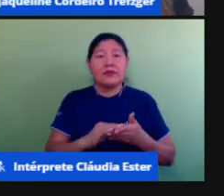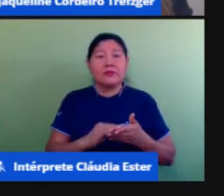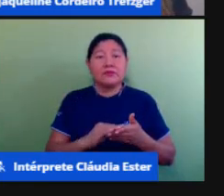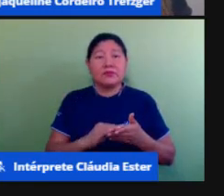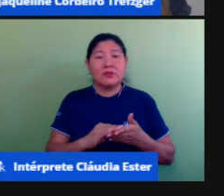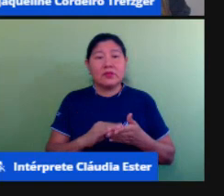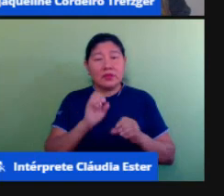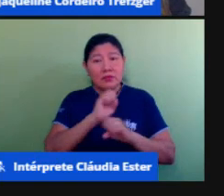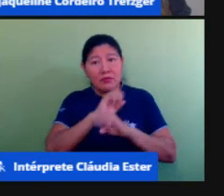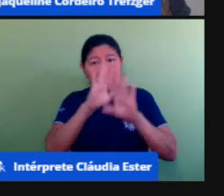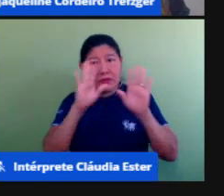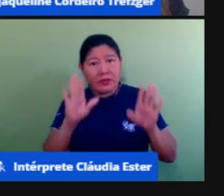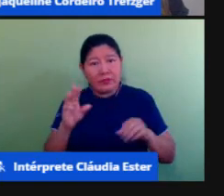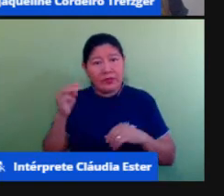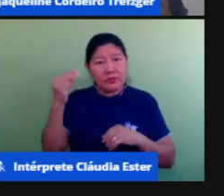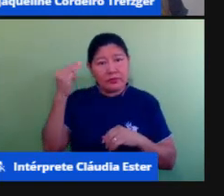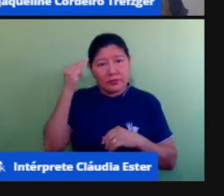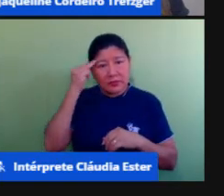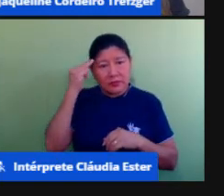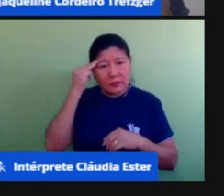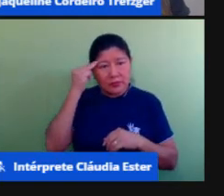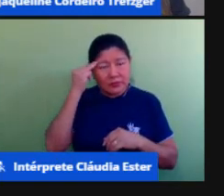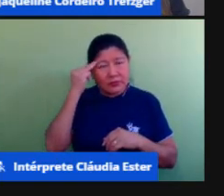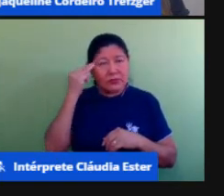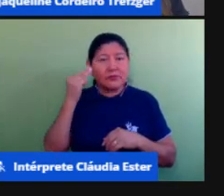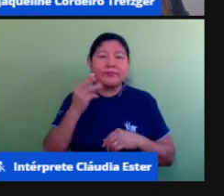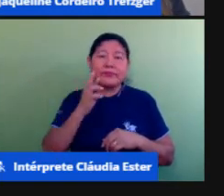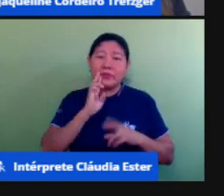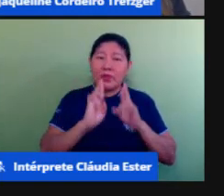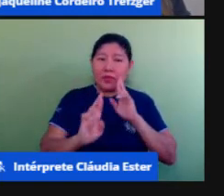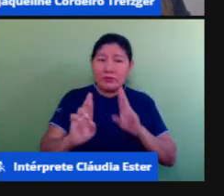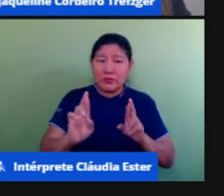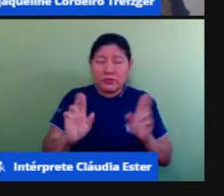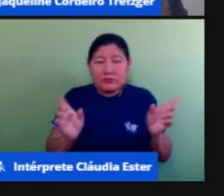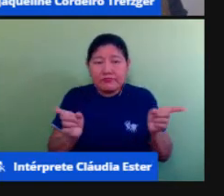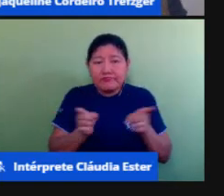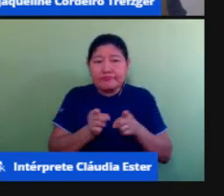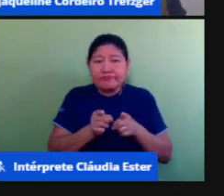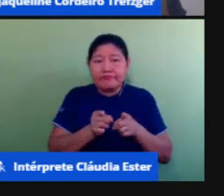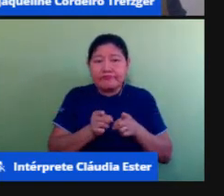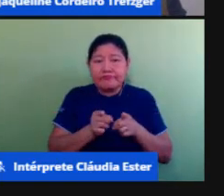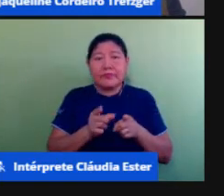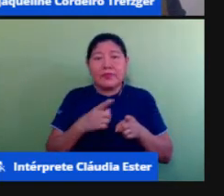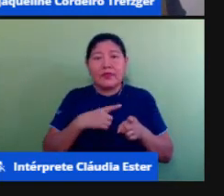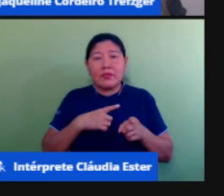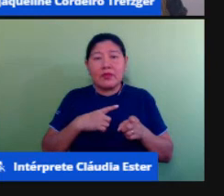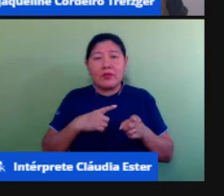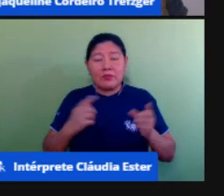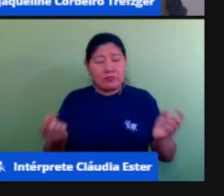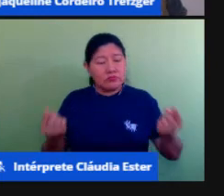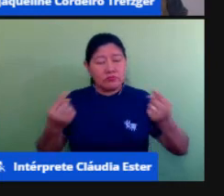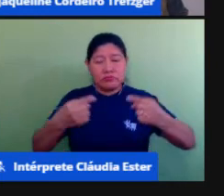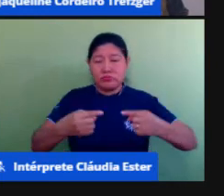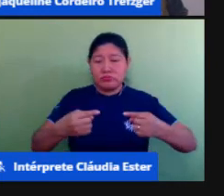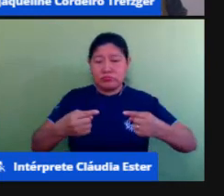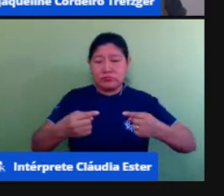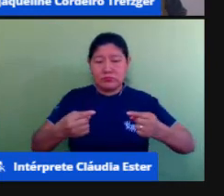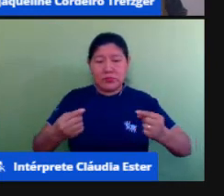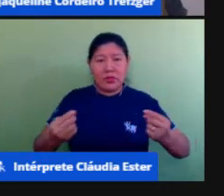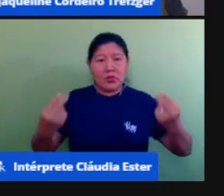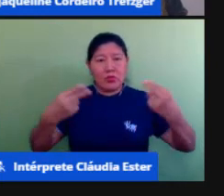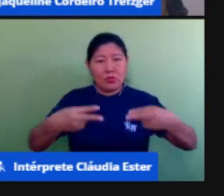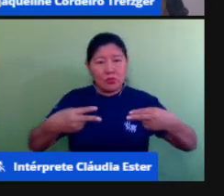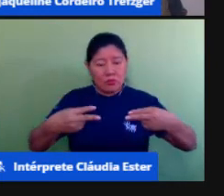conhecimentos e memorização. Seria essa a questão da resposta curta. Associação e combinação, correspondência, né? Ela apresenta um conjunto